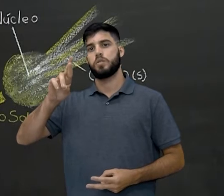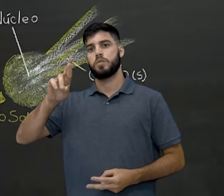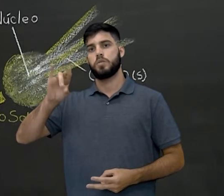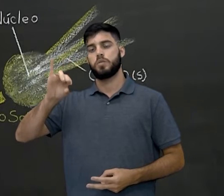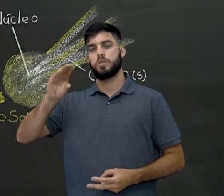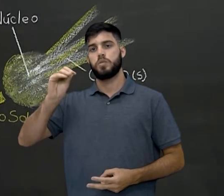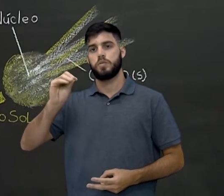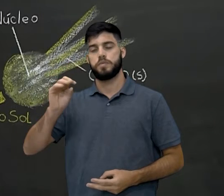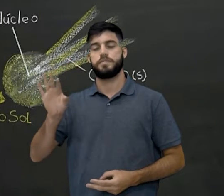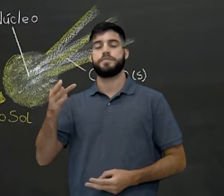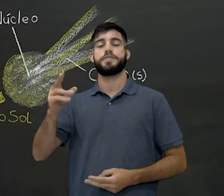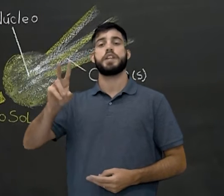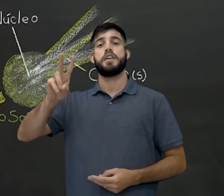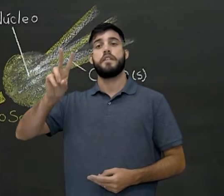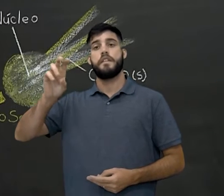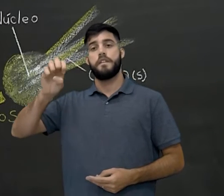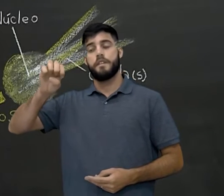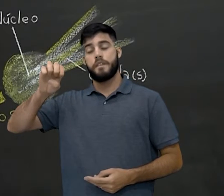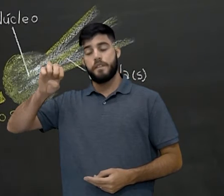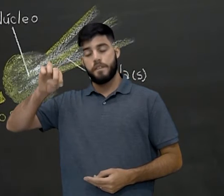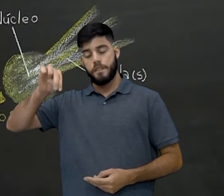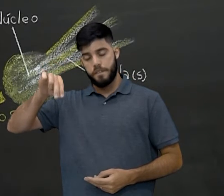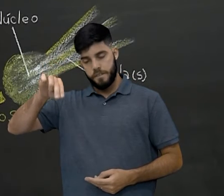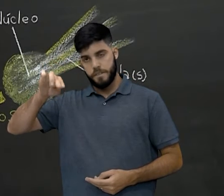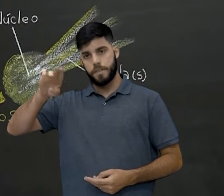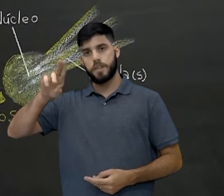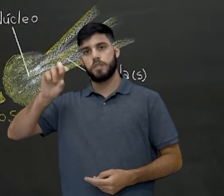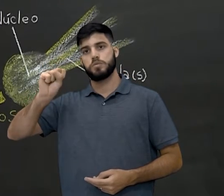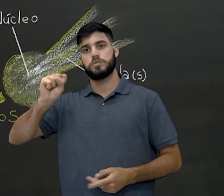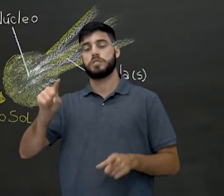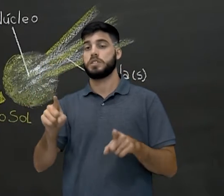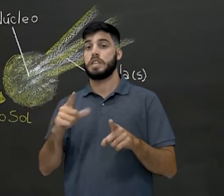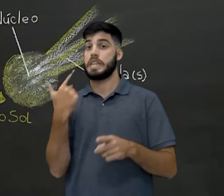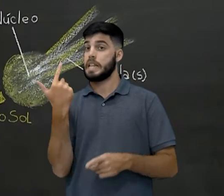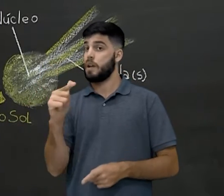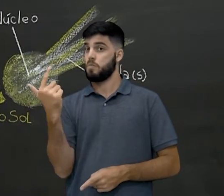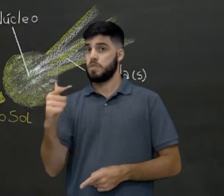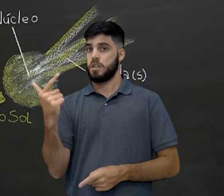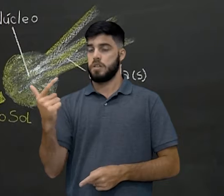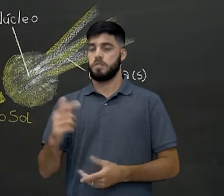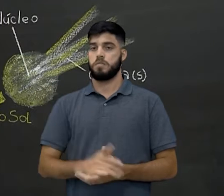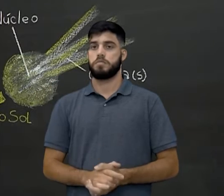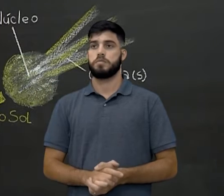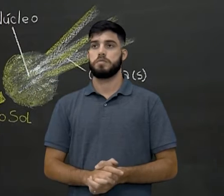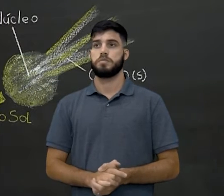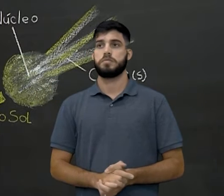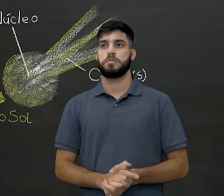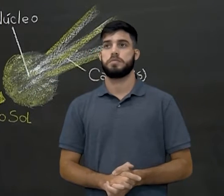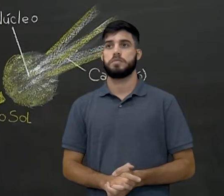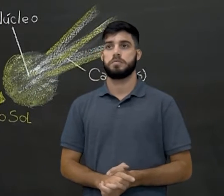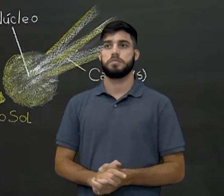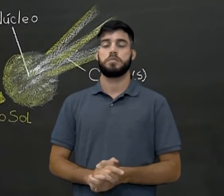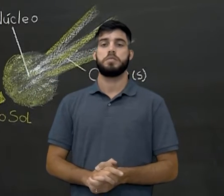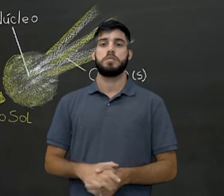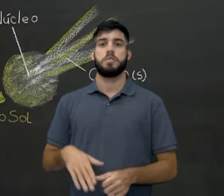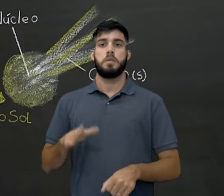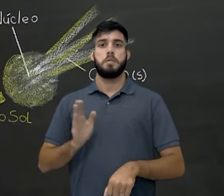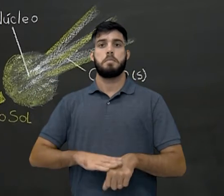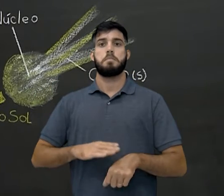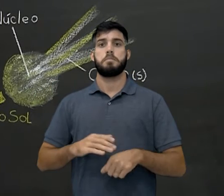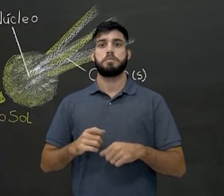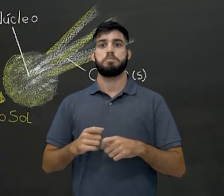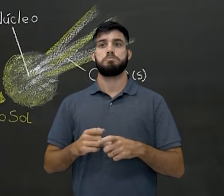mais brilhante do nosso céu, as pessoas falam, é uma estrela muito brilhante. Não é uma estrela, é Vênus. Então, o corpo mais brilhante do nosso céu é